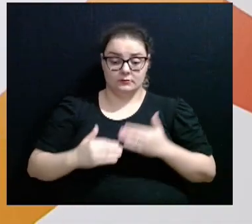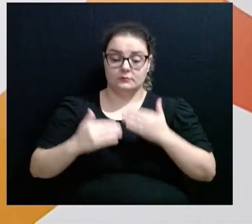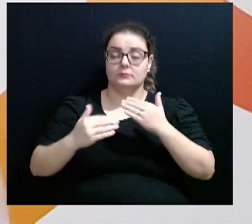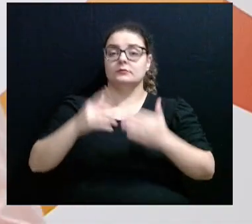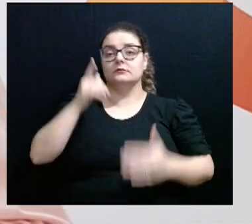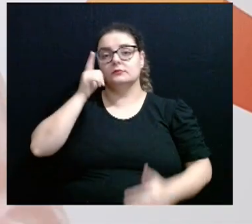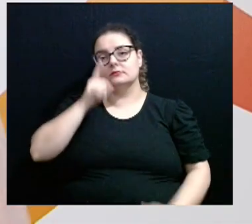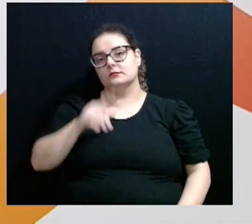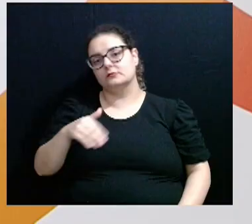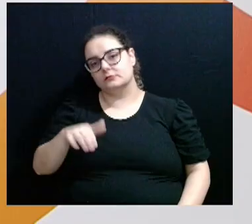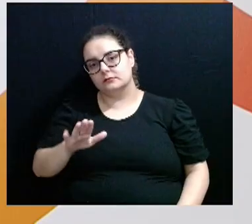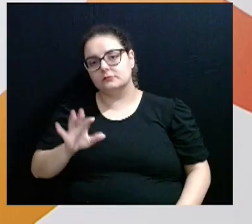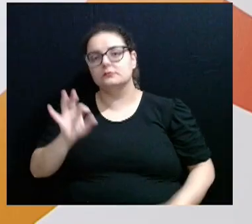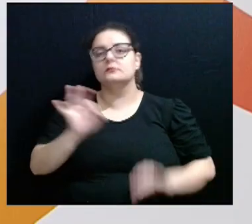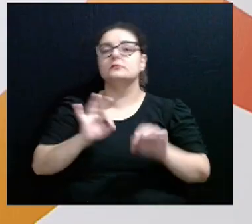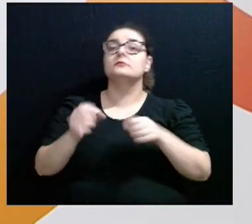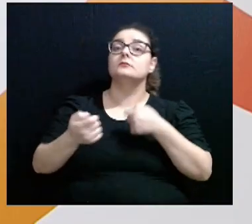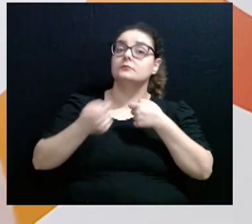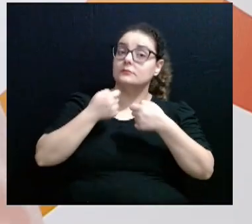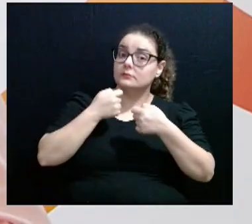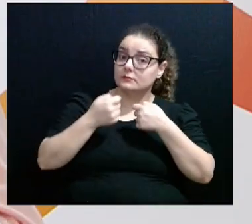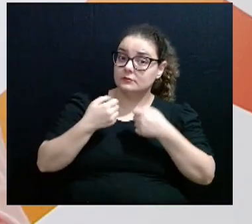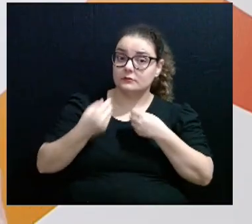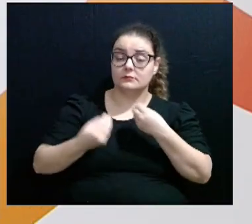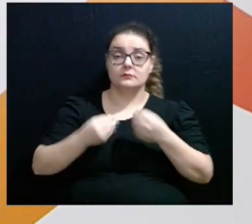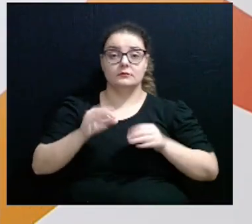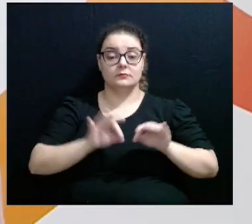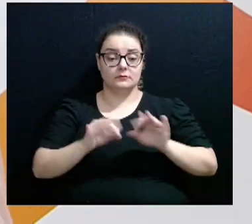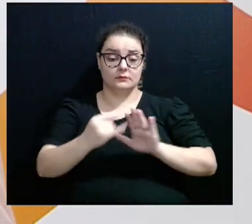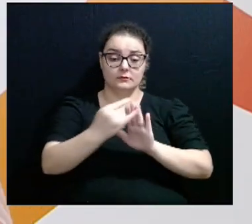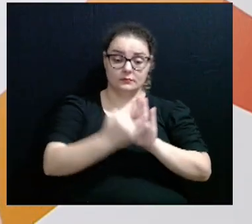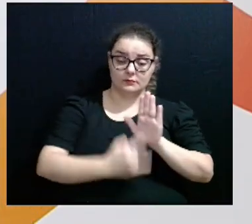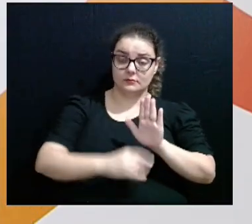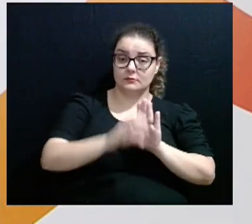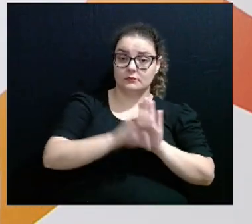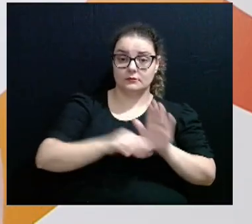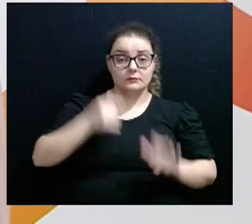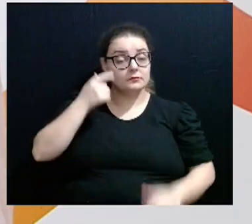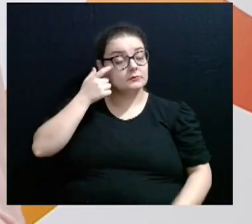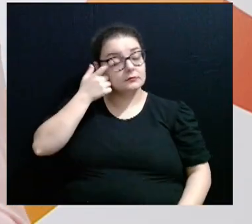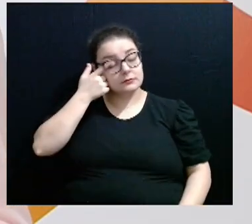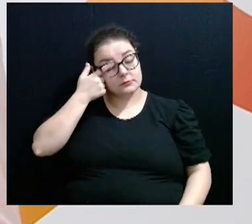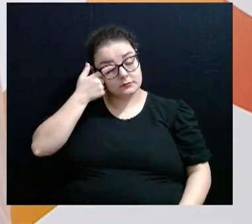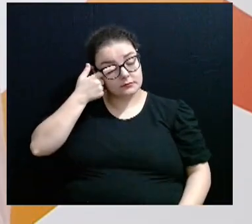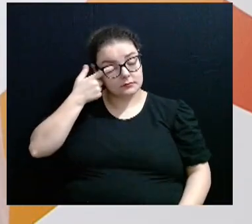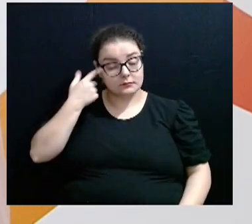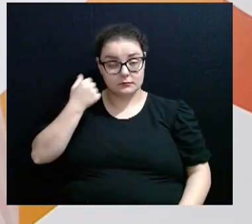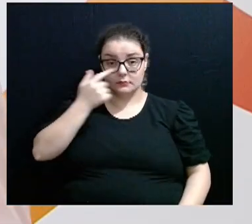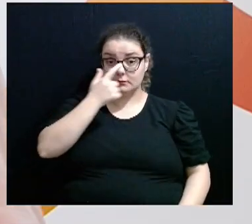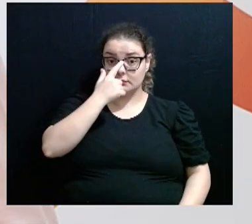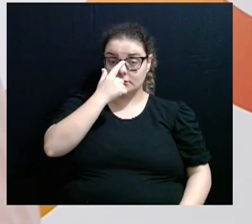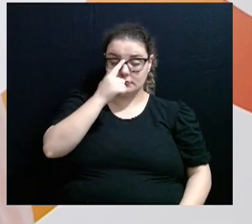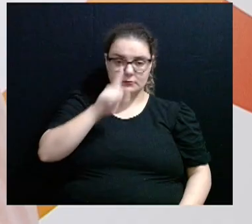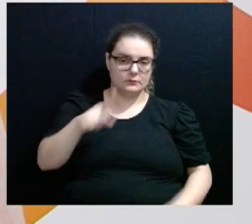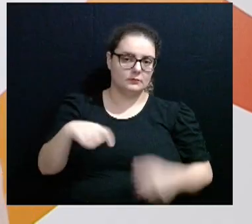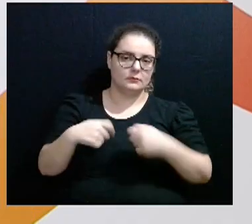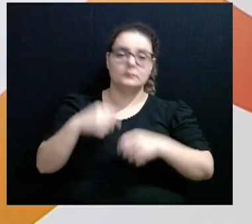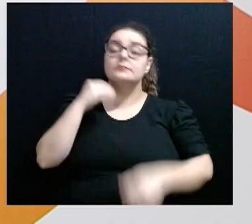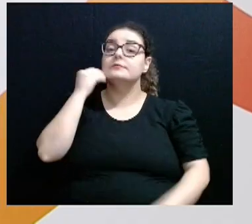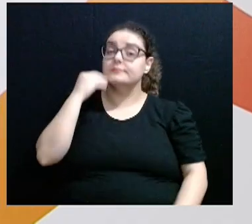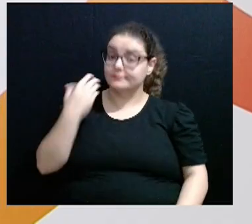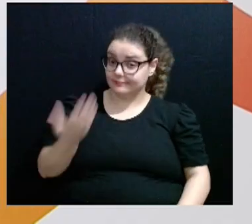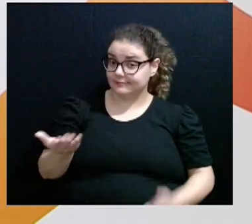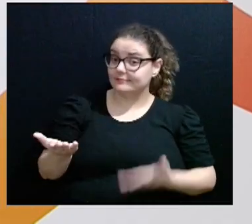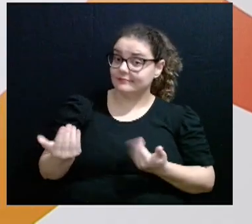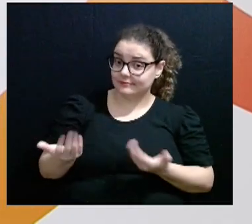preparar para uma entrevista, como se preparar um currículo. Reforço: você não precisa ter experiência, jovem, porque